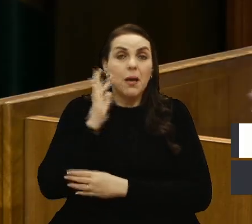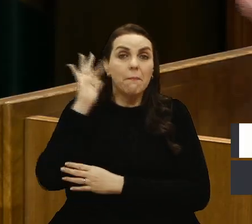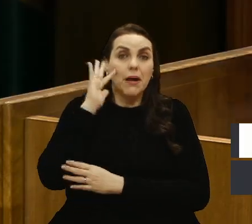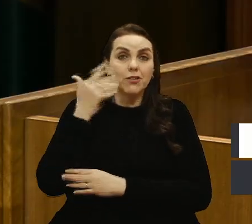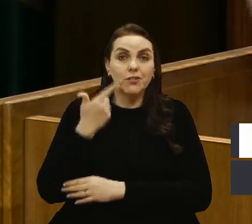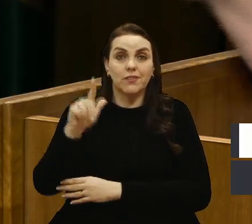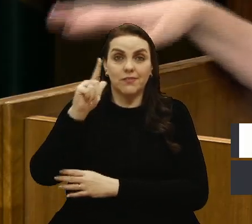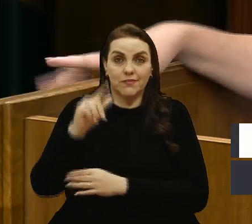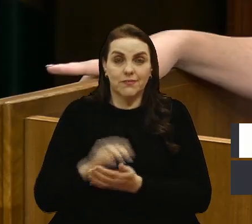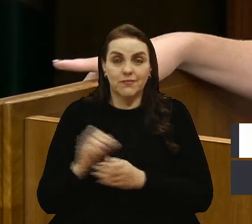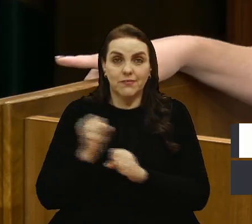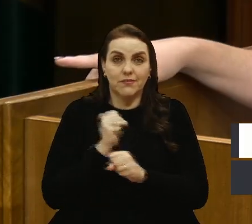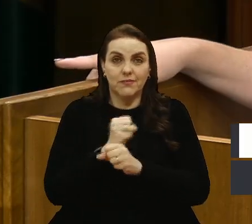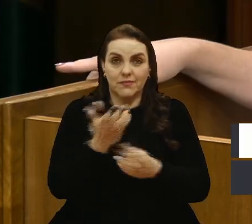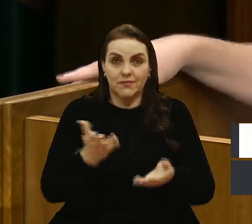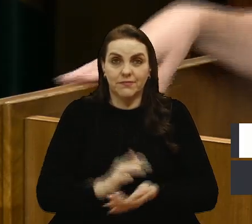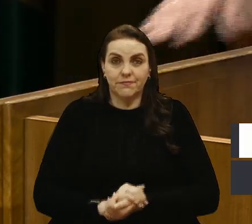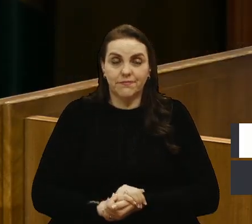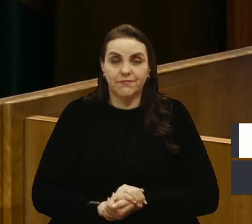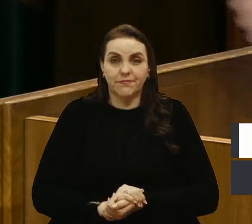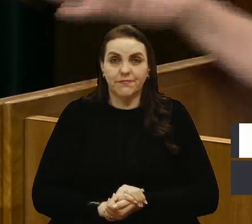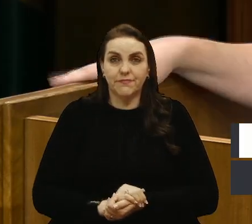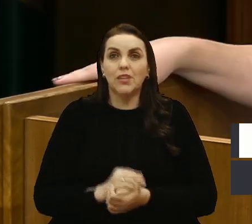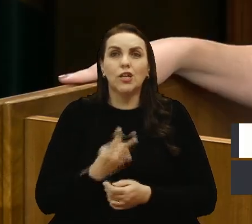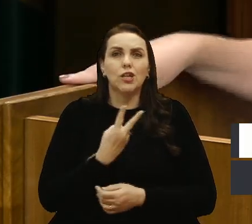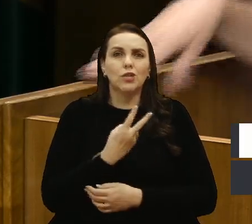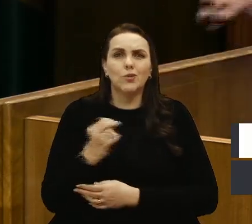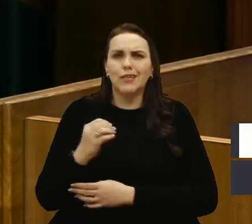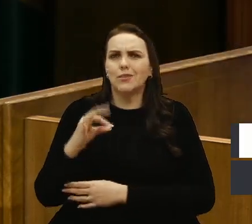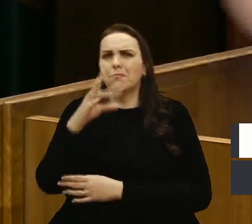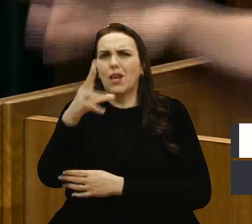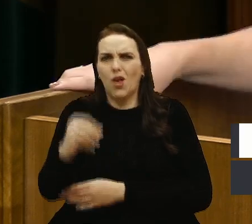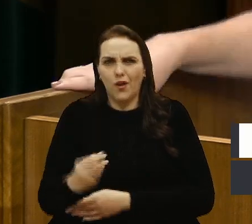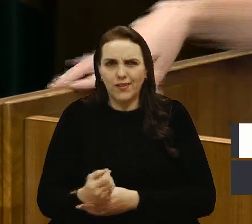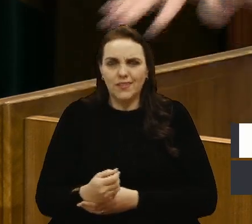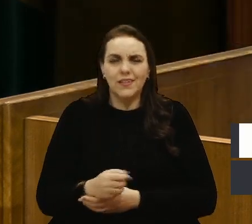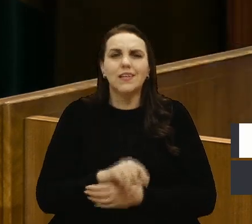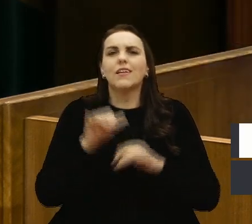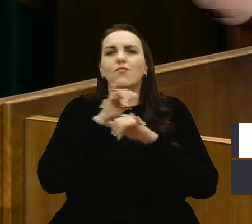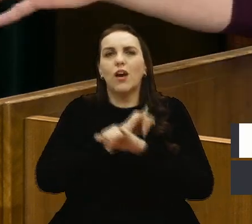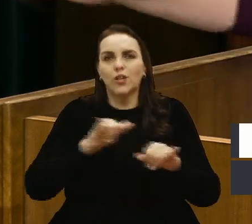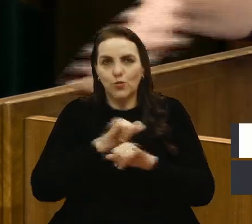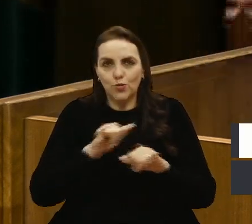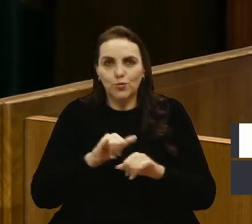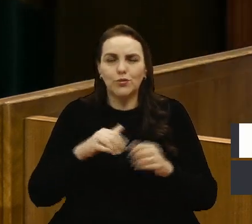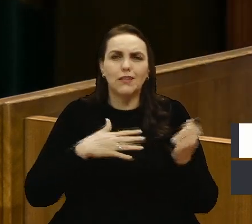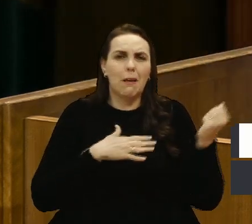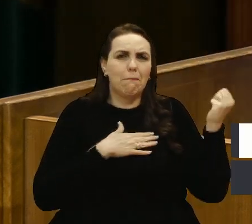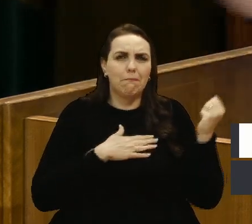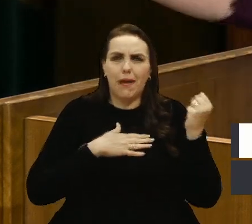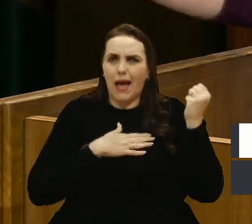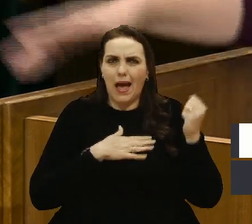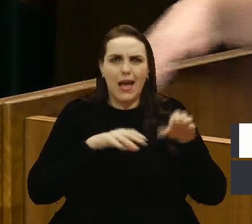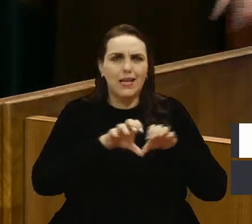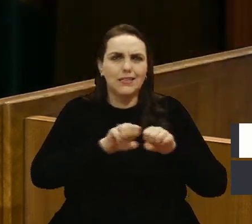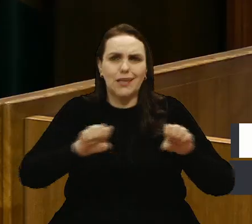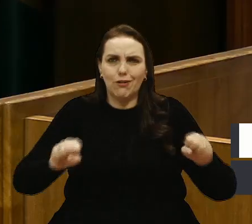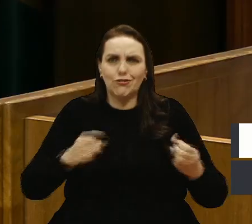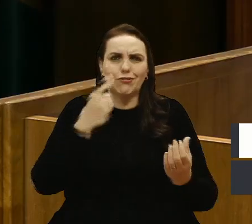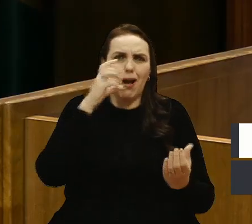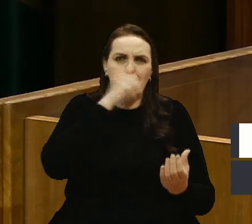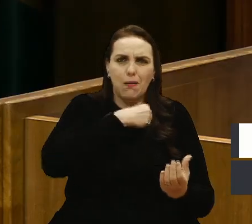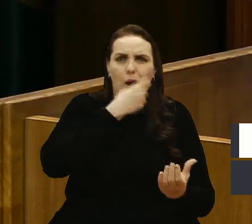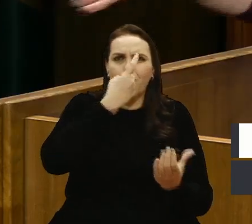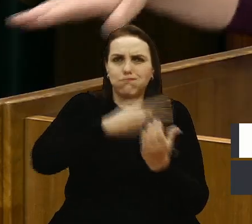o restante das obras aí. E foram 200 milhões, e foram anúncio, e foram bailão, e foram salsichão com pão, e